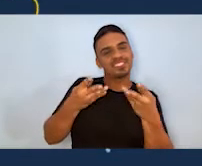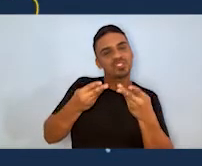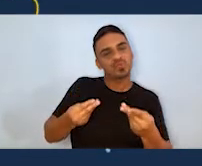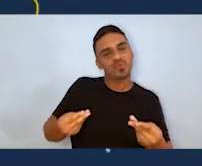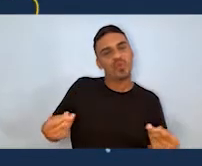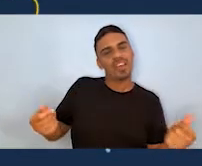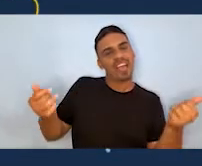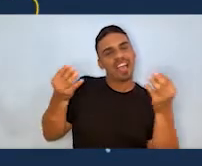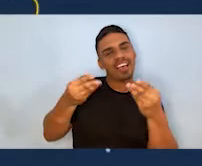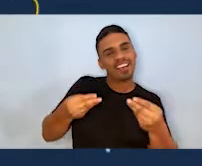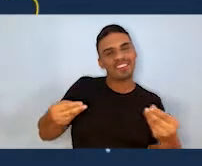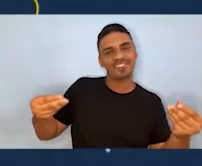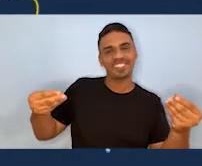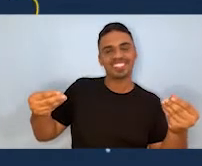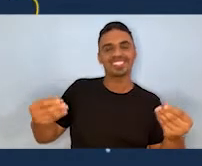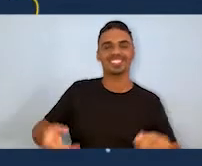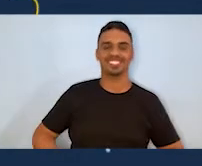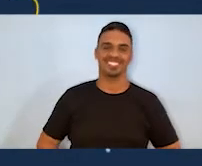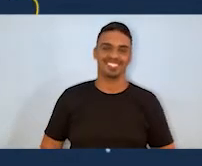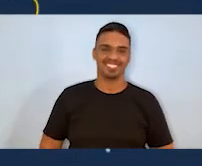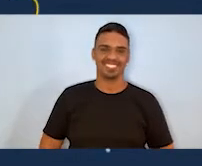ainda.